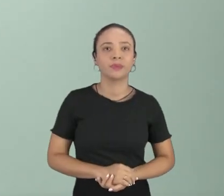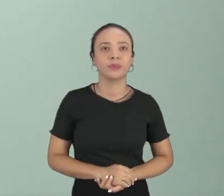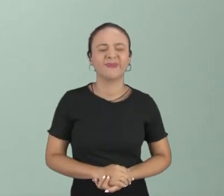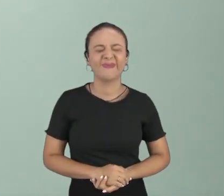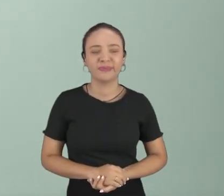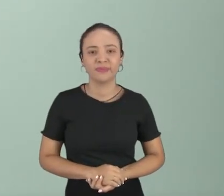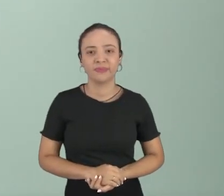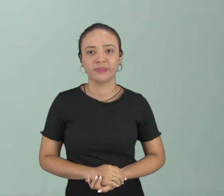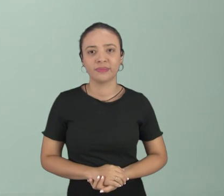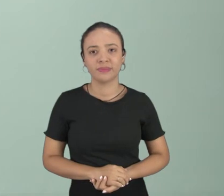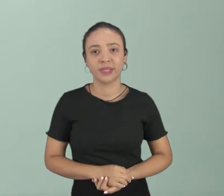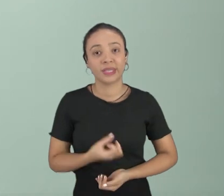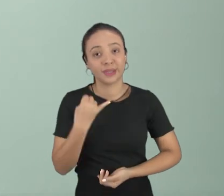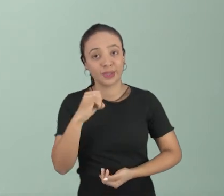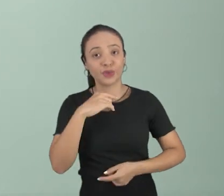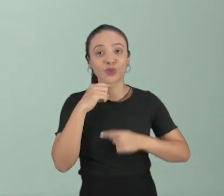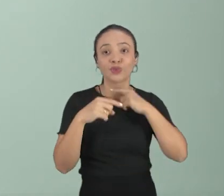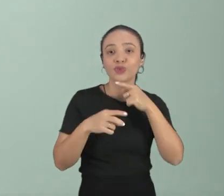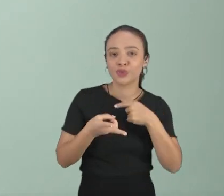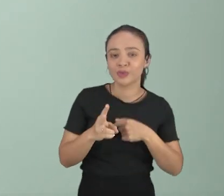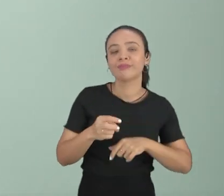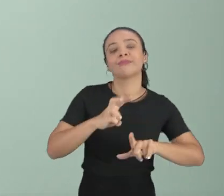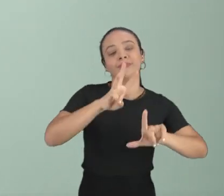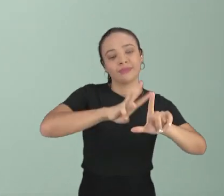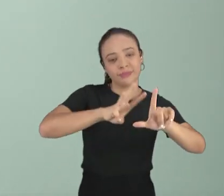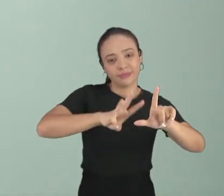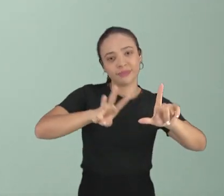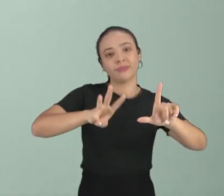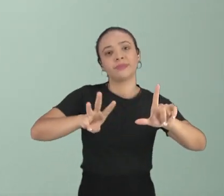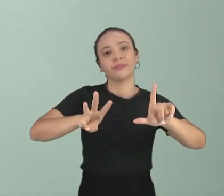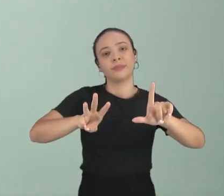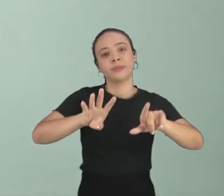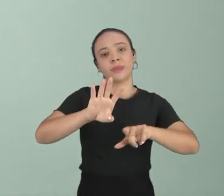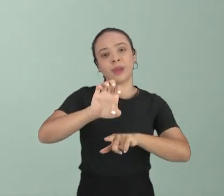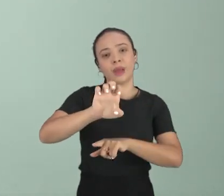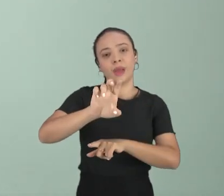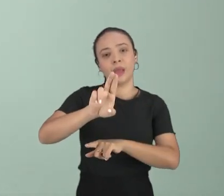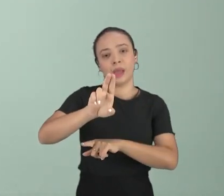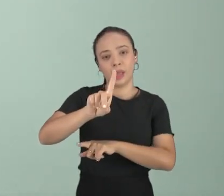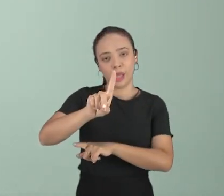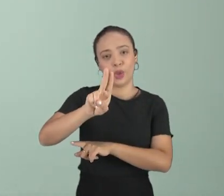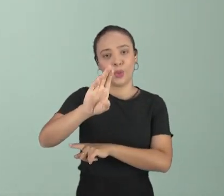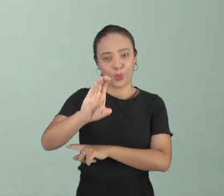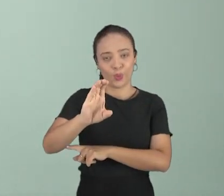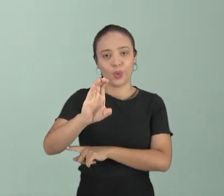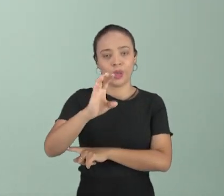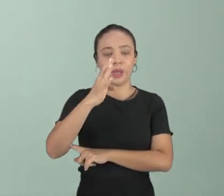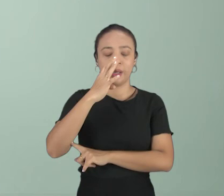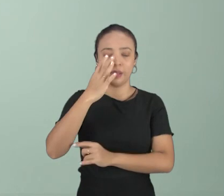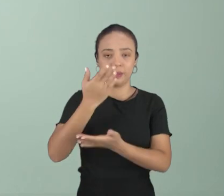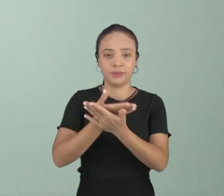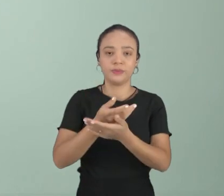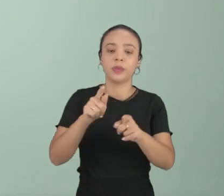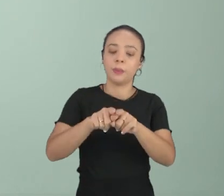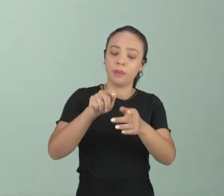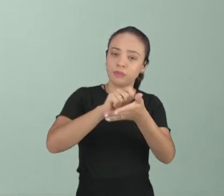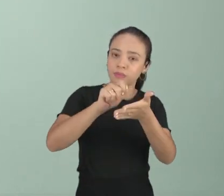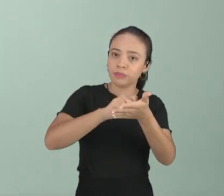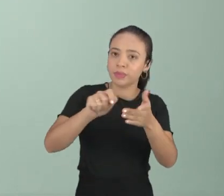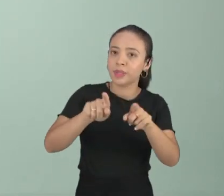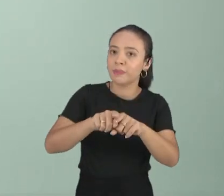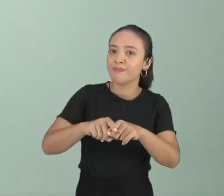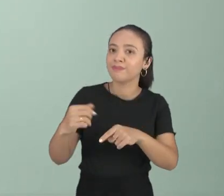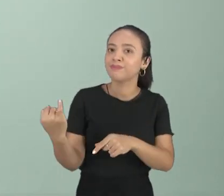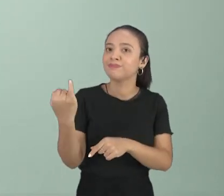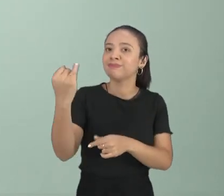Ok? Mais dúvidas? Acessem os nossos vídeos em edu.acre, façam as anotações e